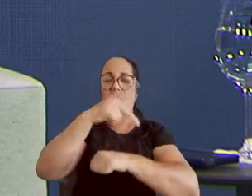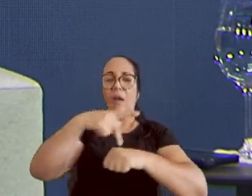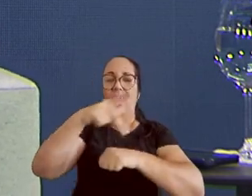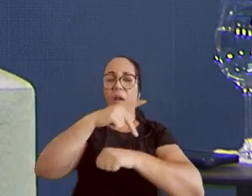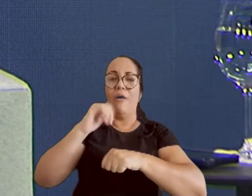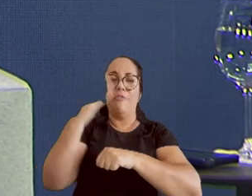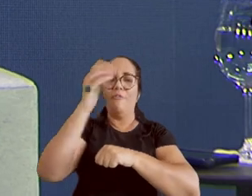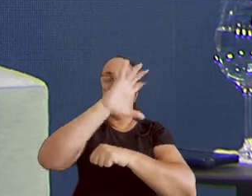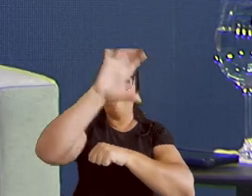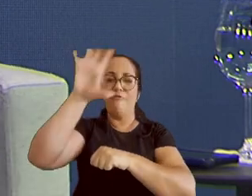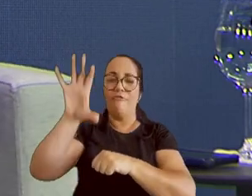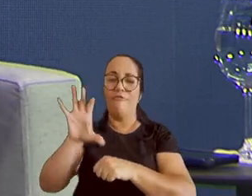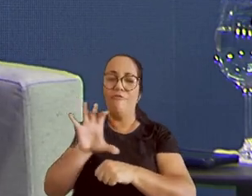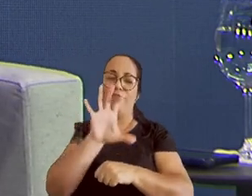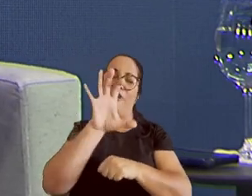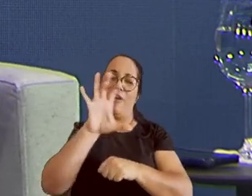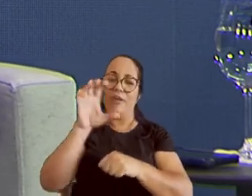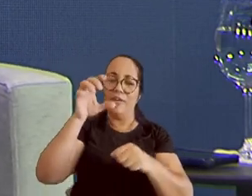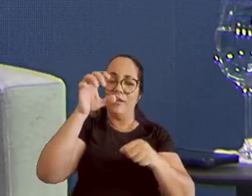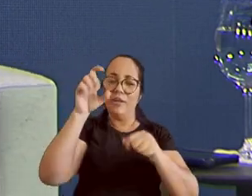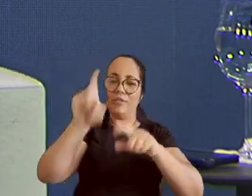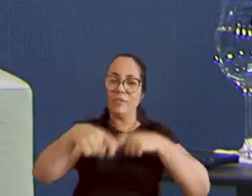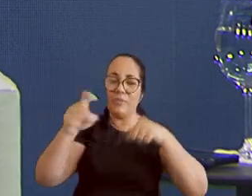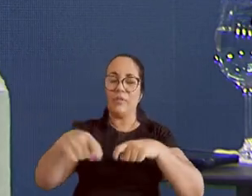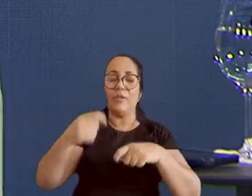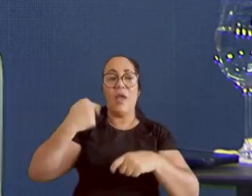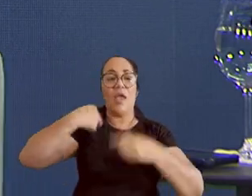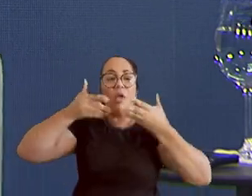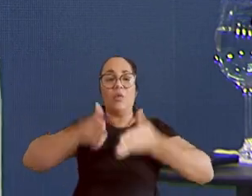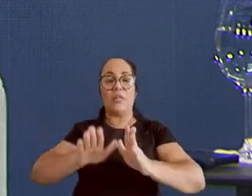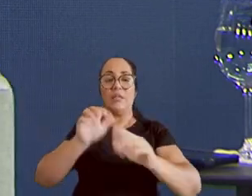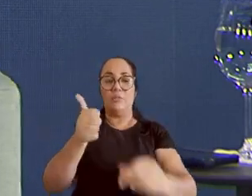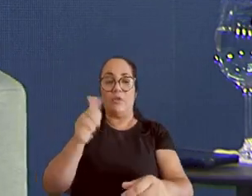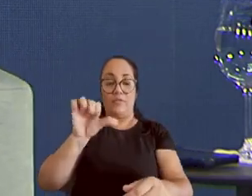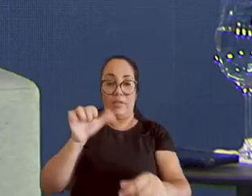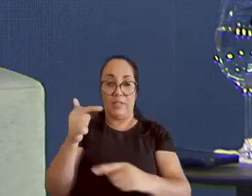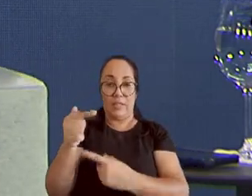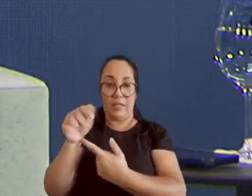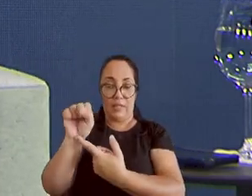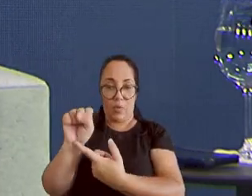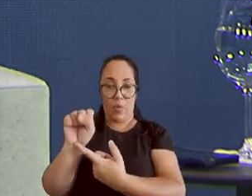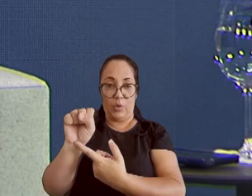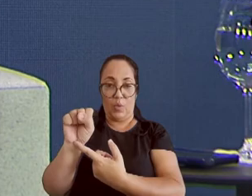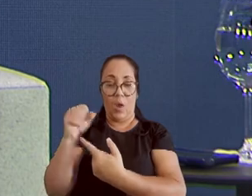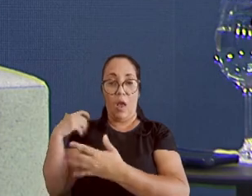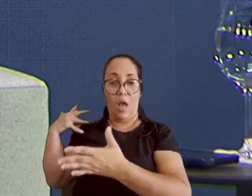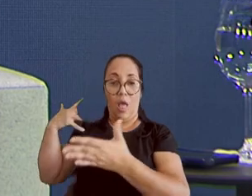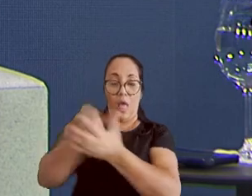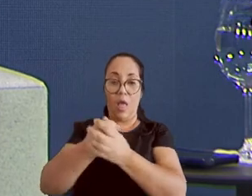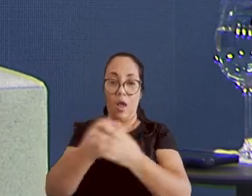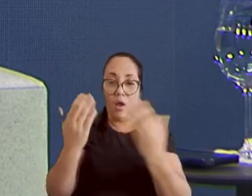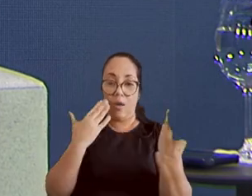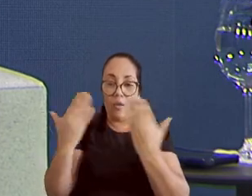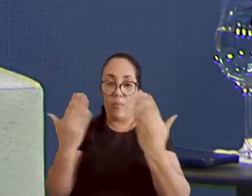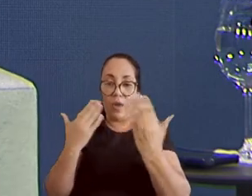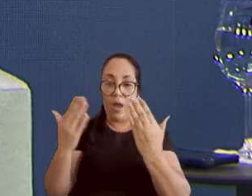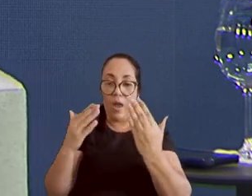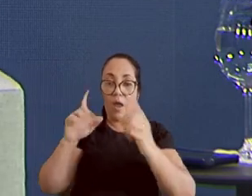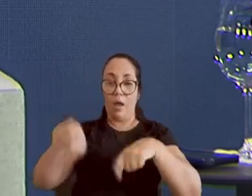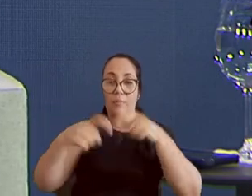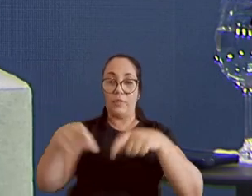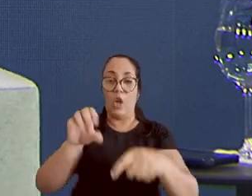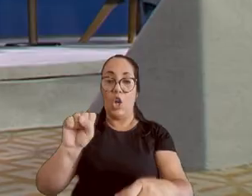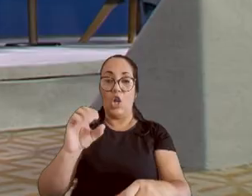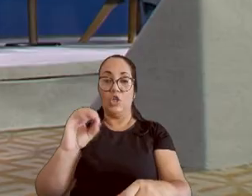se pegar o ano que eu nasci que ele foi em 1978 e vê quanto que produzir um produtor médio SOJA no Brasil ele todo dia produzir 20